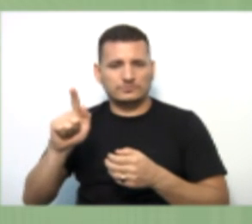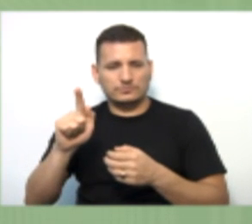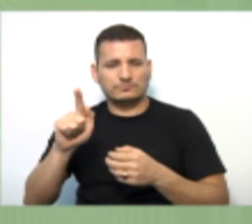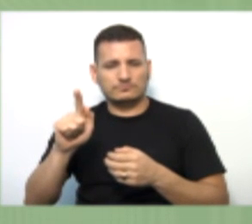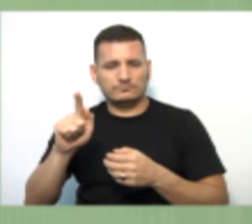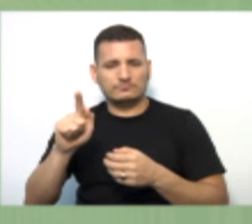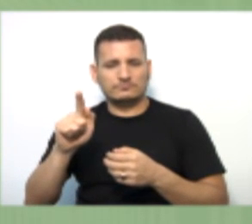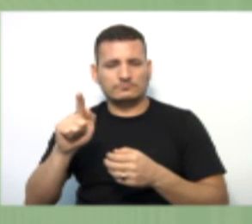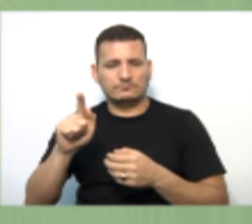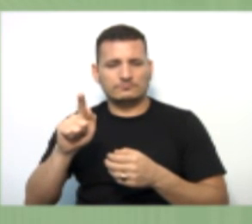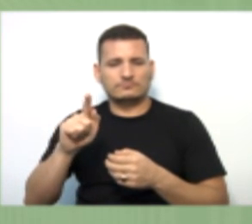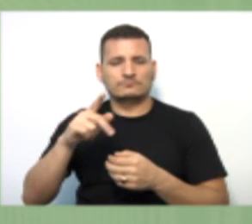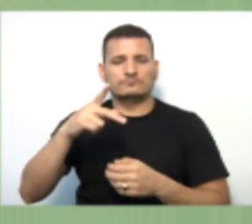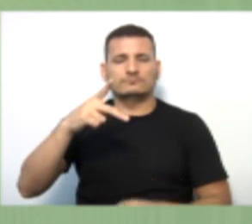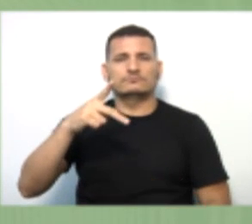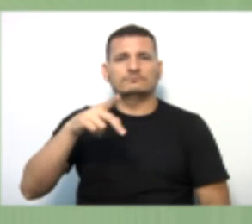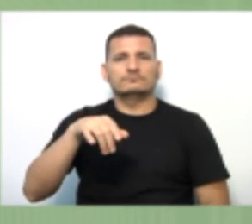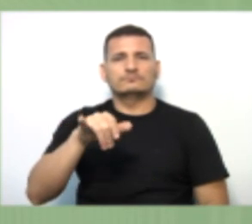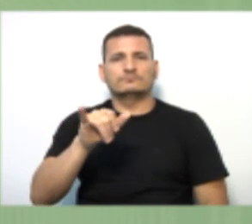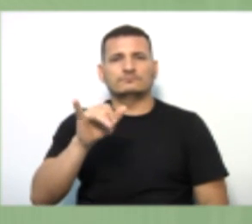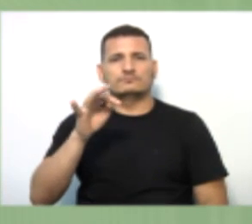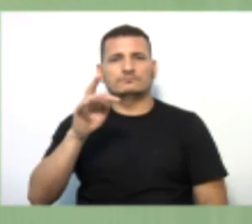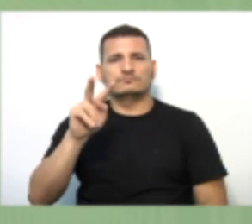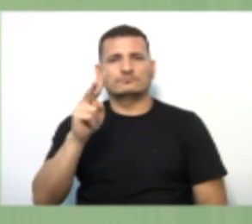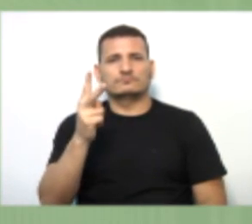e um algoritmo em Python.